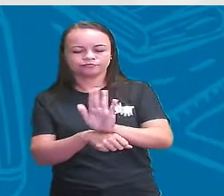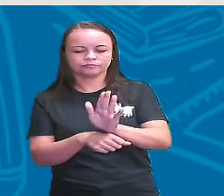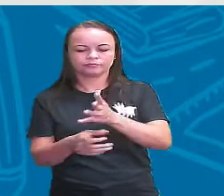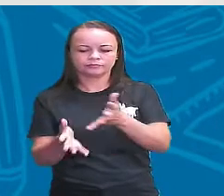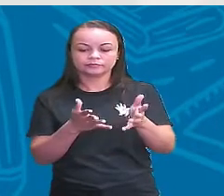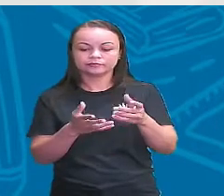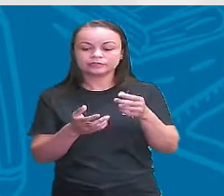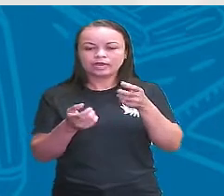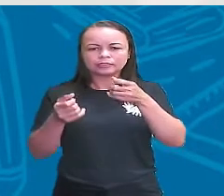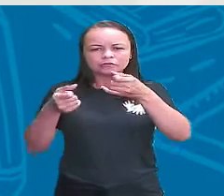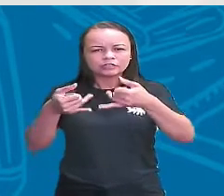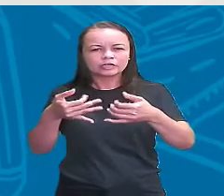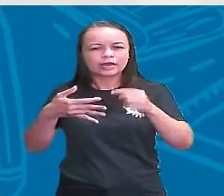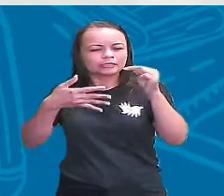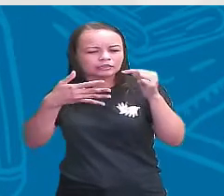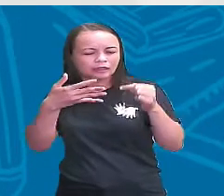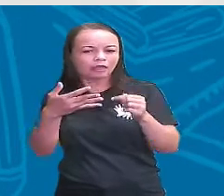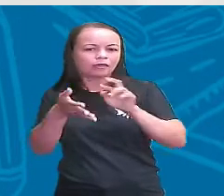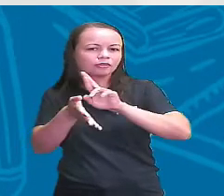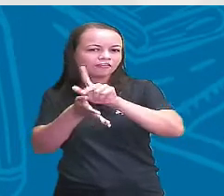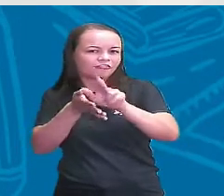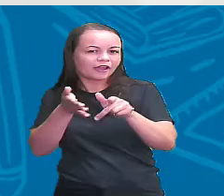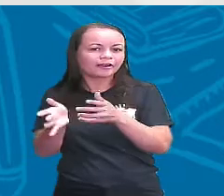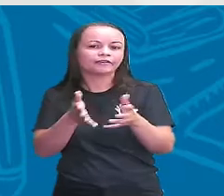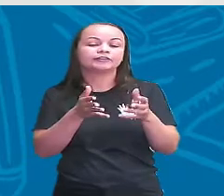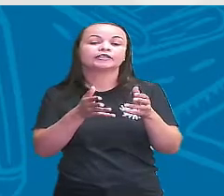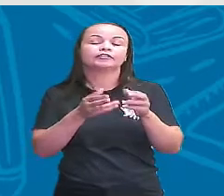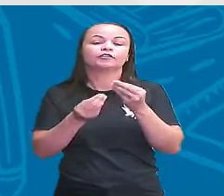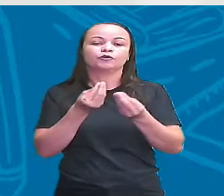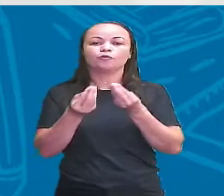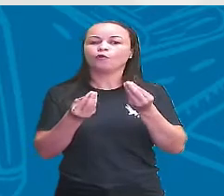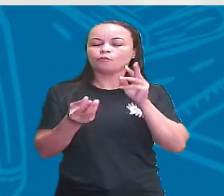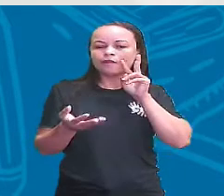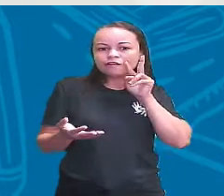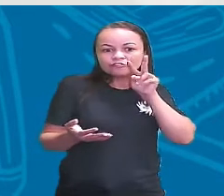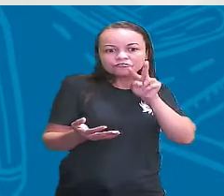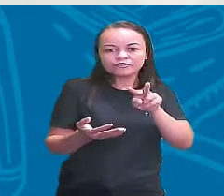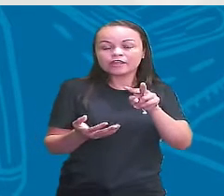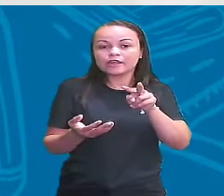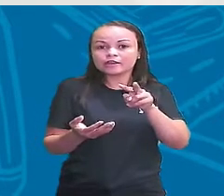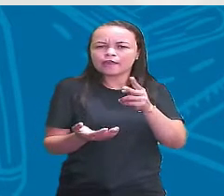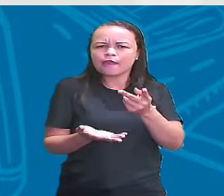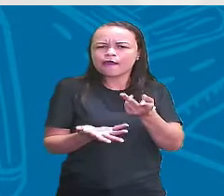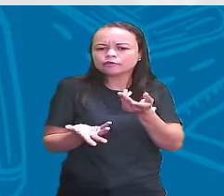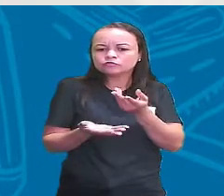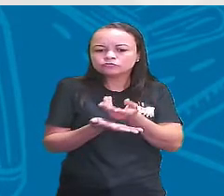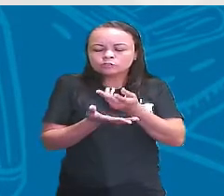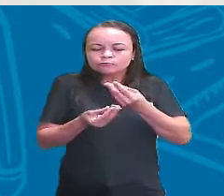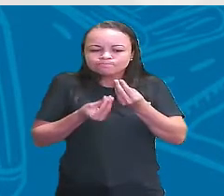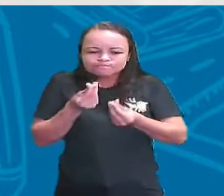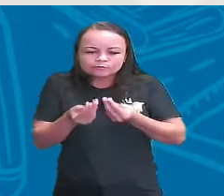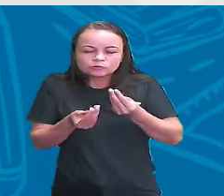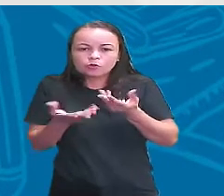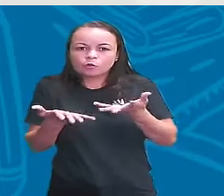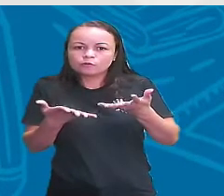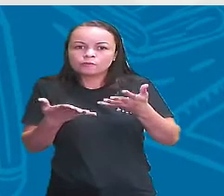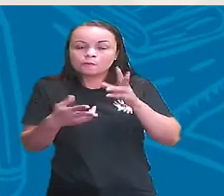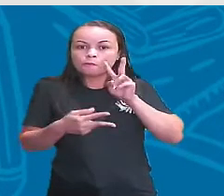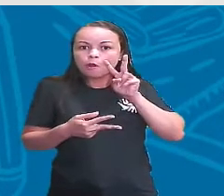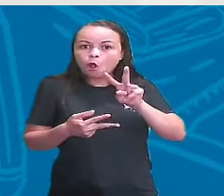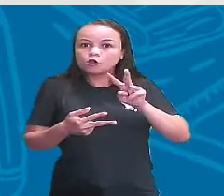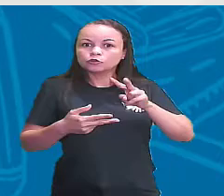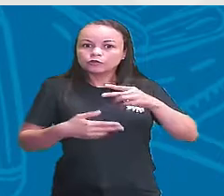começa a soprar e que ele vê como é que ele reagiu àquilo ali, certo? Como é que ele ficou? Mostra bem a felicidade do